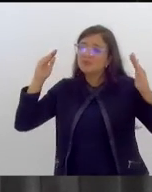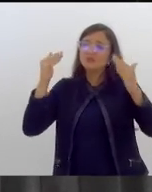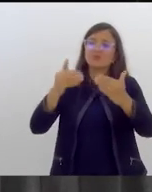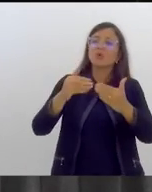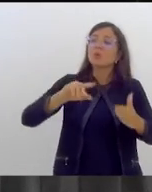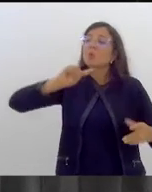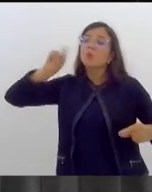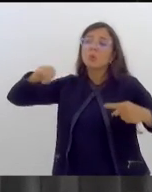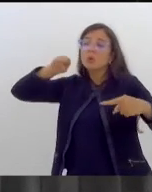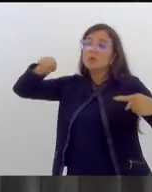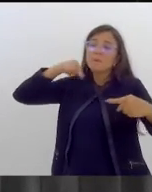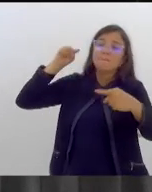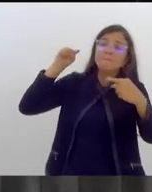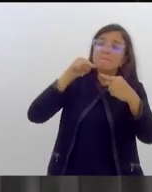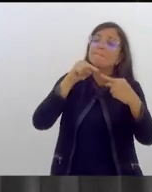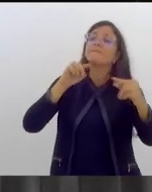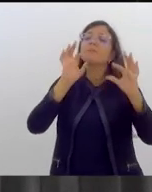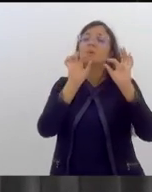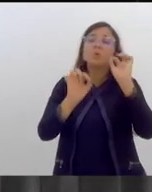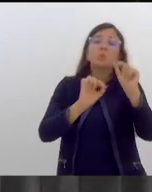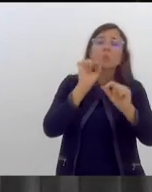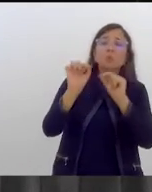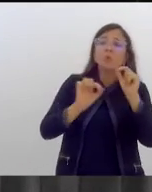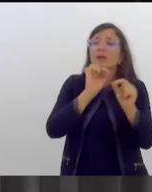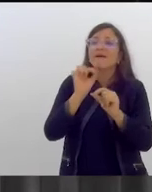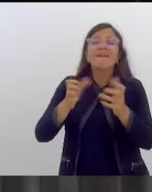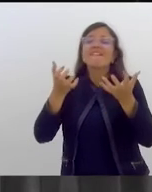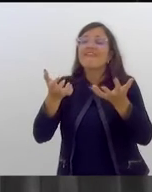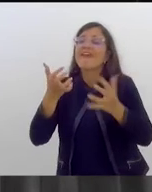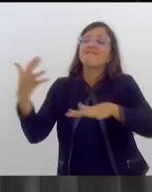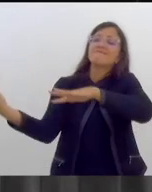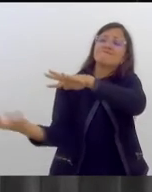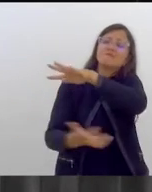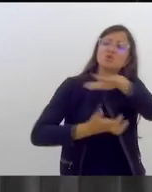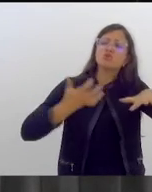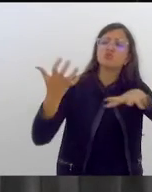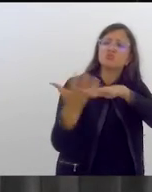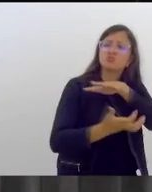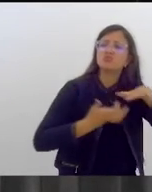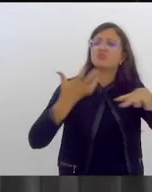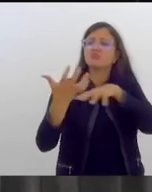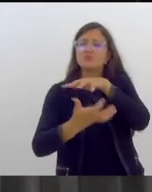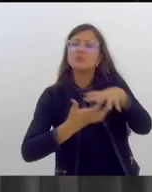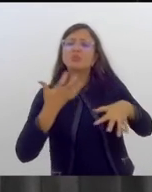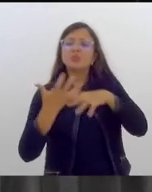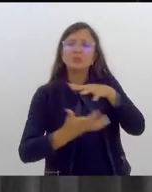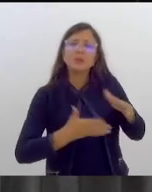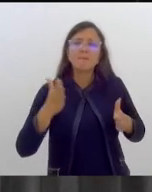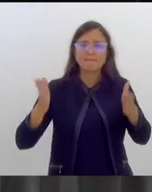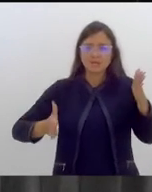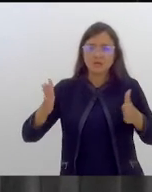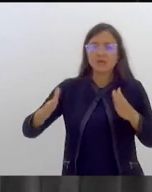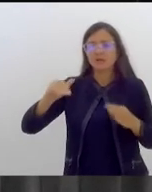objetivo é muito concreto era de tumultuar o processo eleitoral